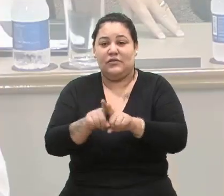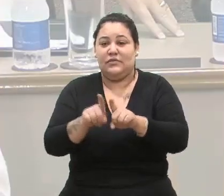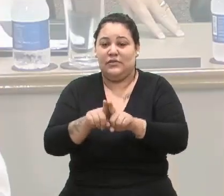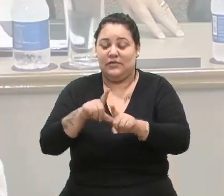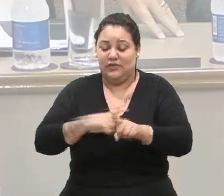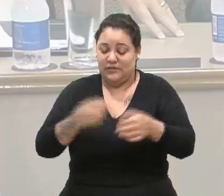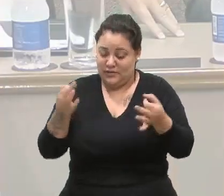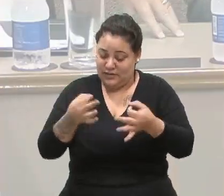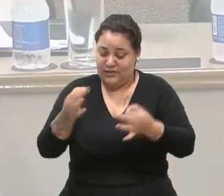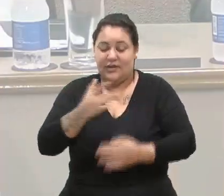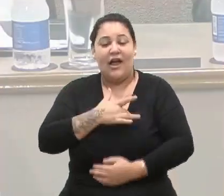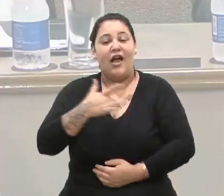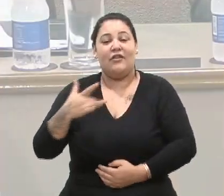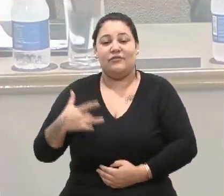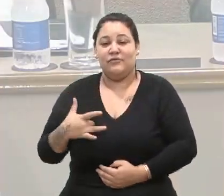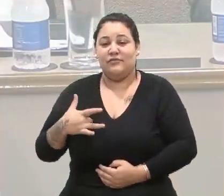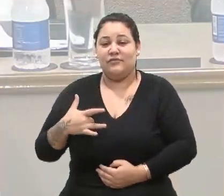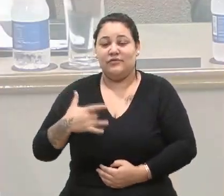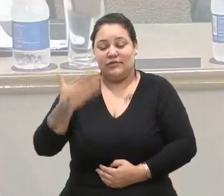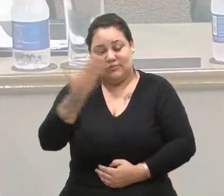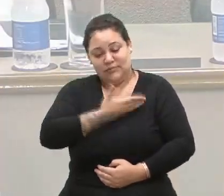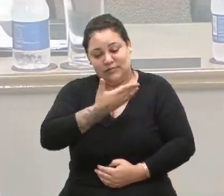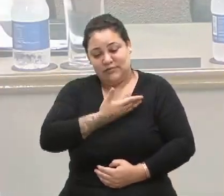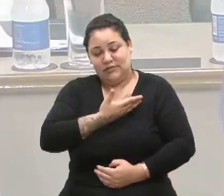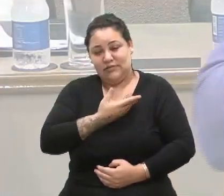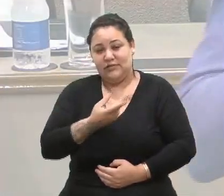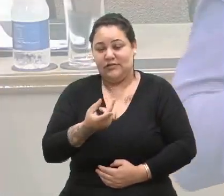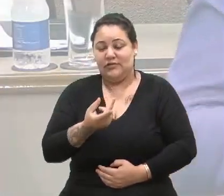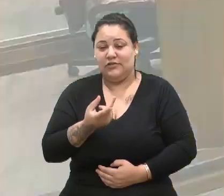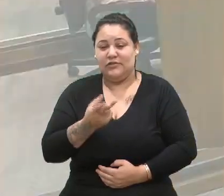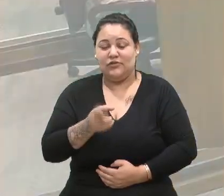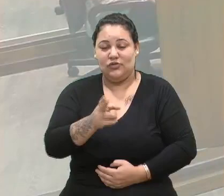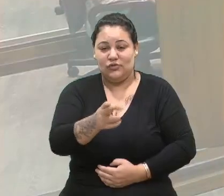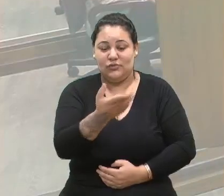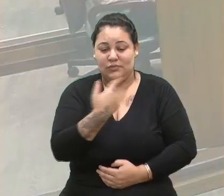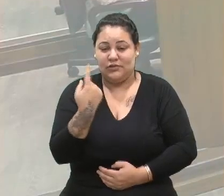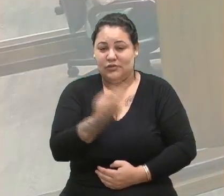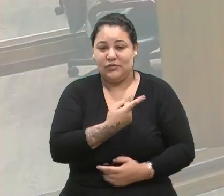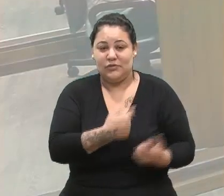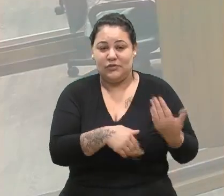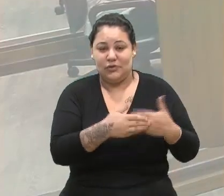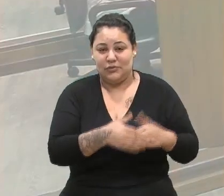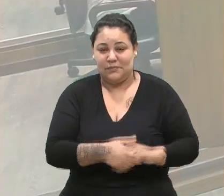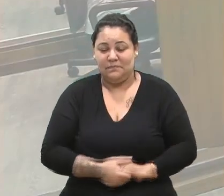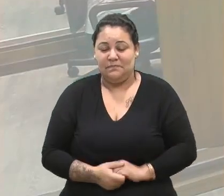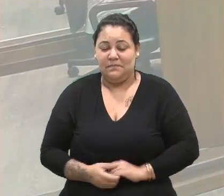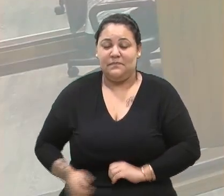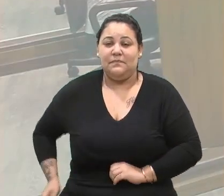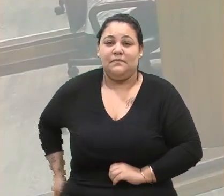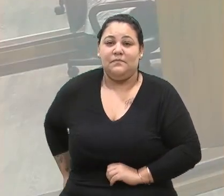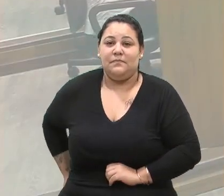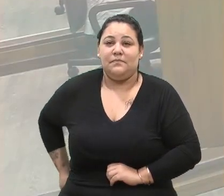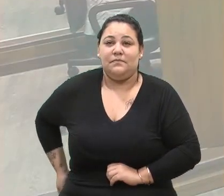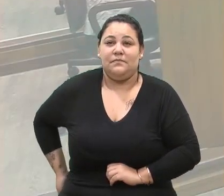dá saúde e amizade para todos nós. Era isso, meu muito obrigado. Peço a palavra, presidente. Com a palavra,